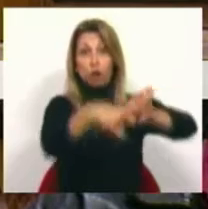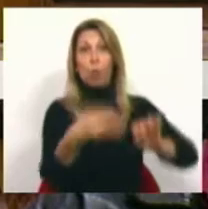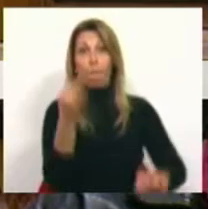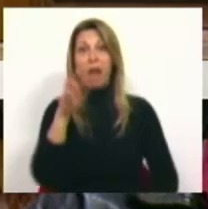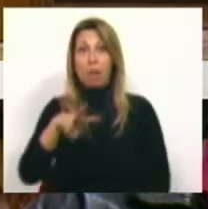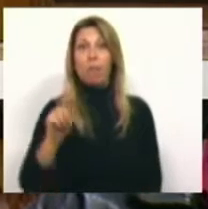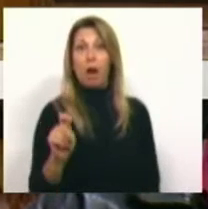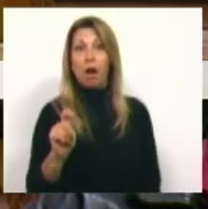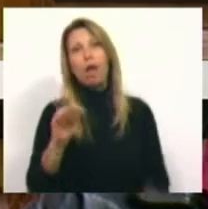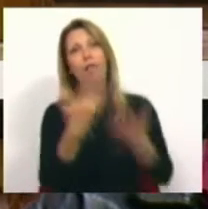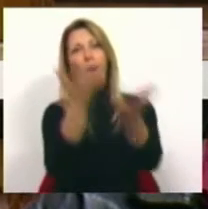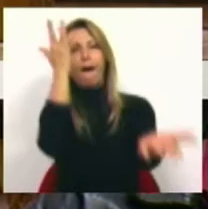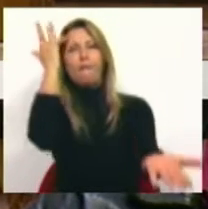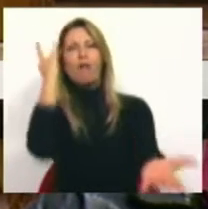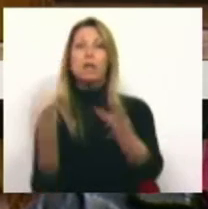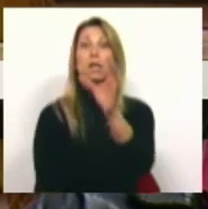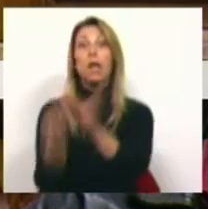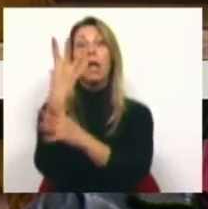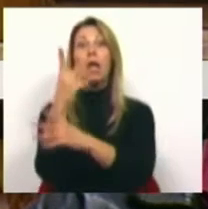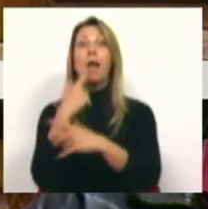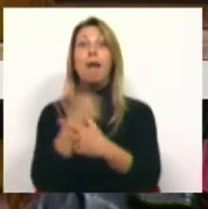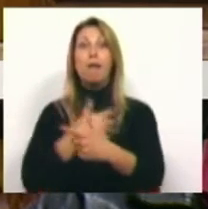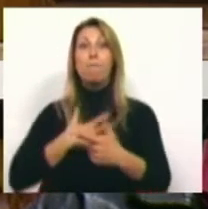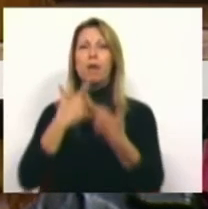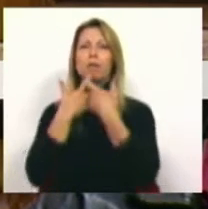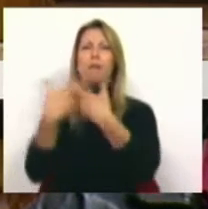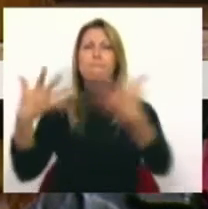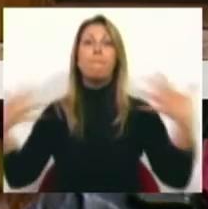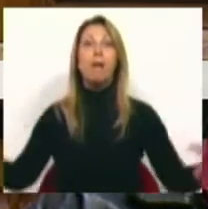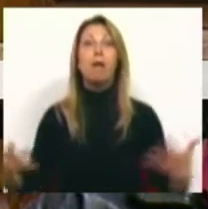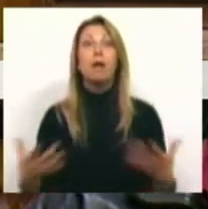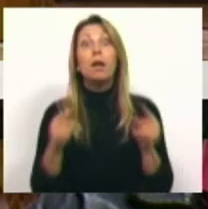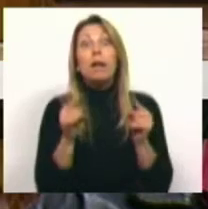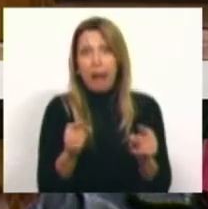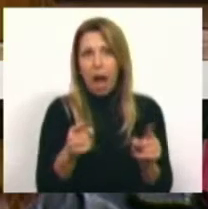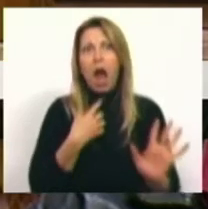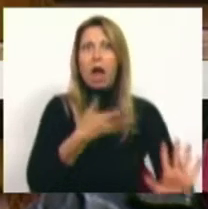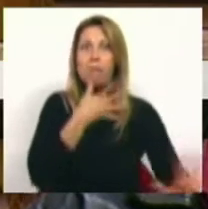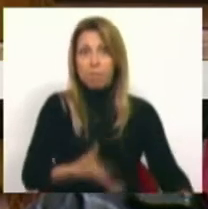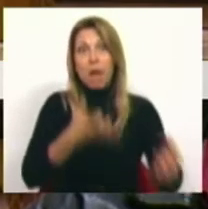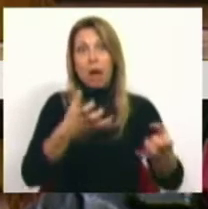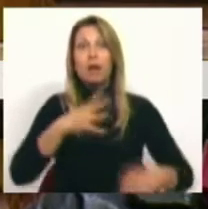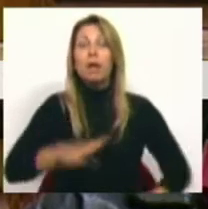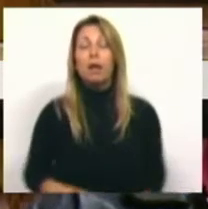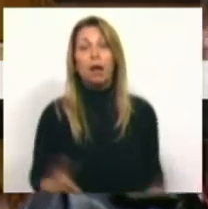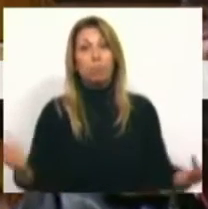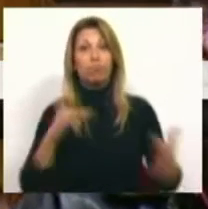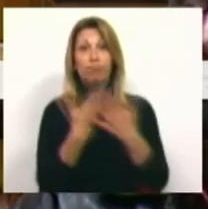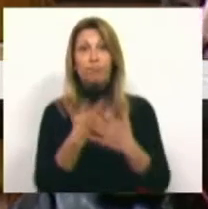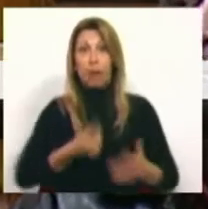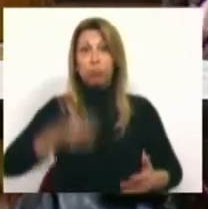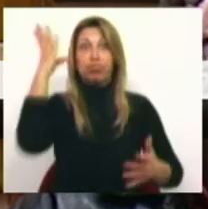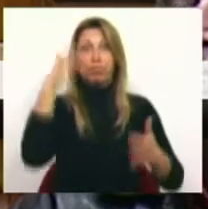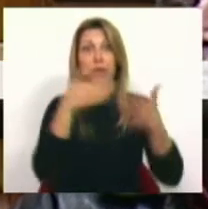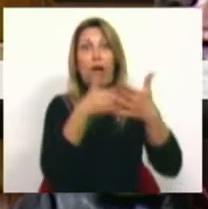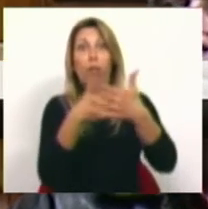PMEs, facilitaria o surgimento das grandes empresas e que isso era desejável. Foram criados inúmeros obstáculos,